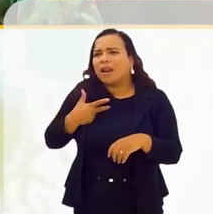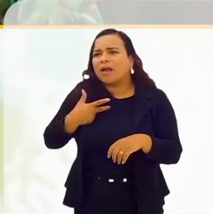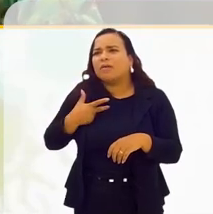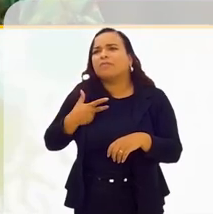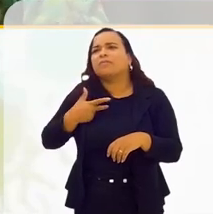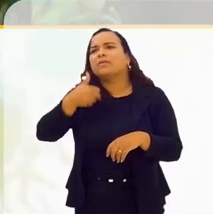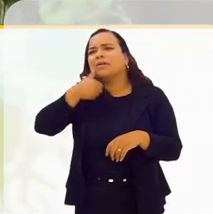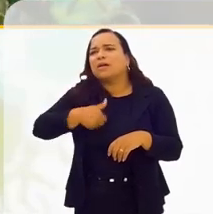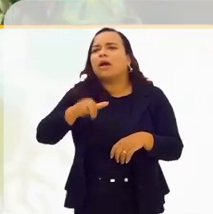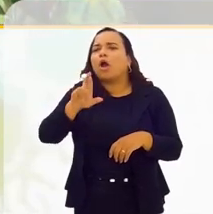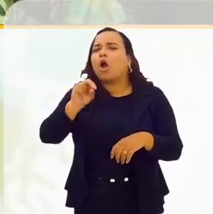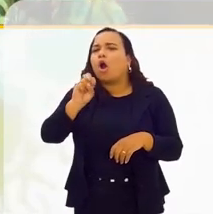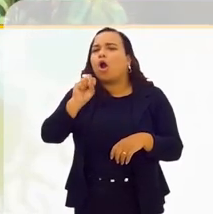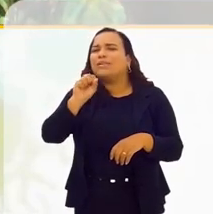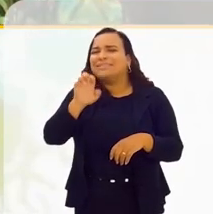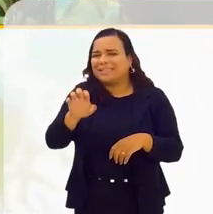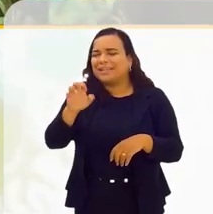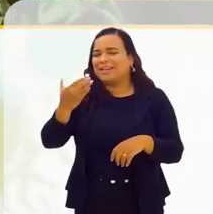melhorar